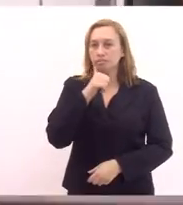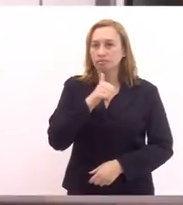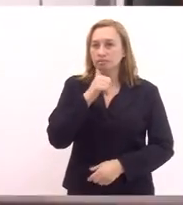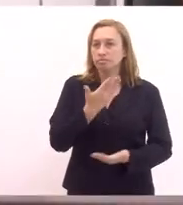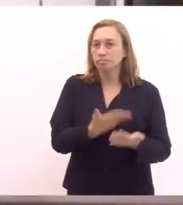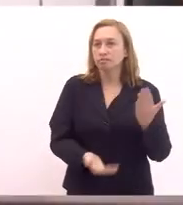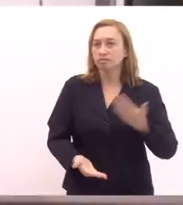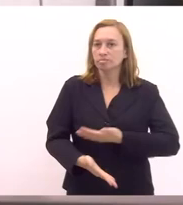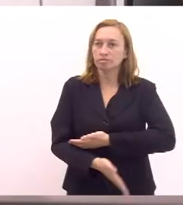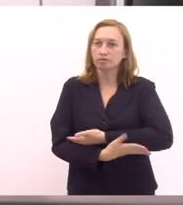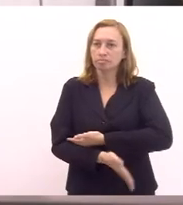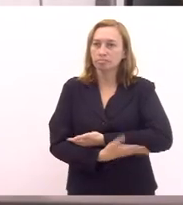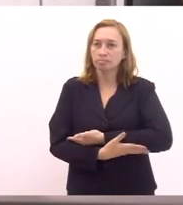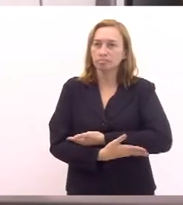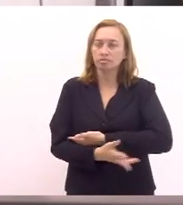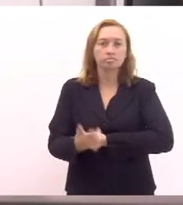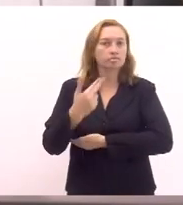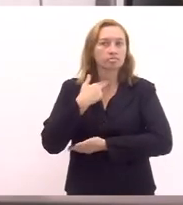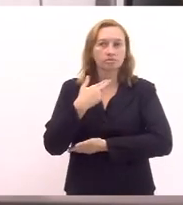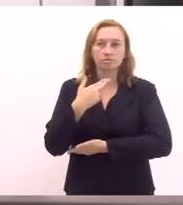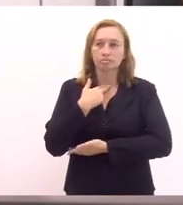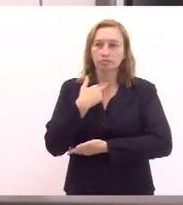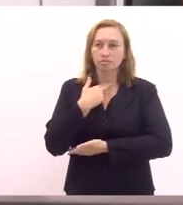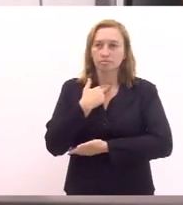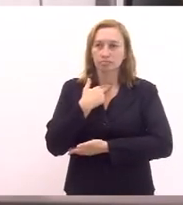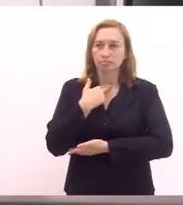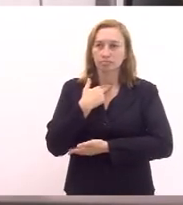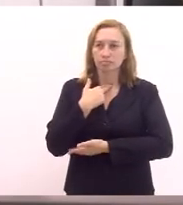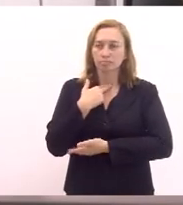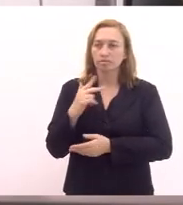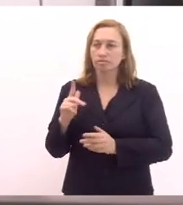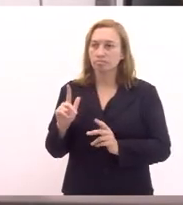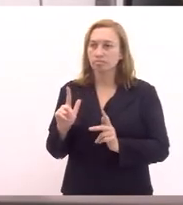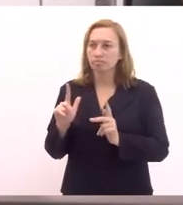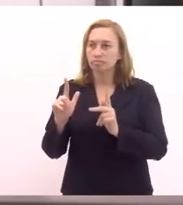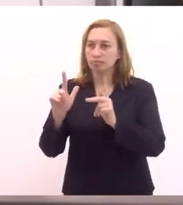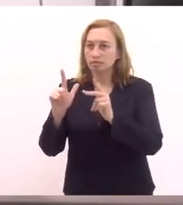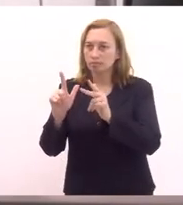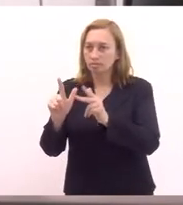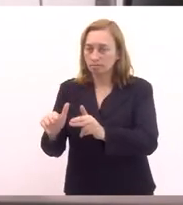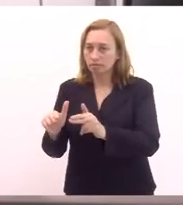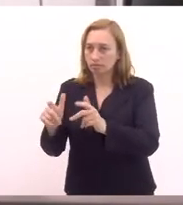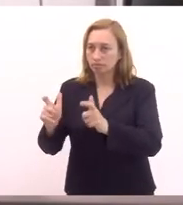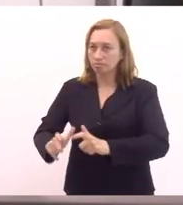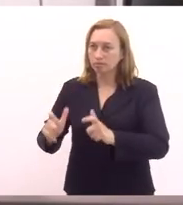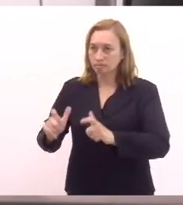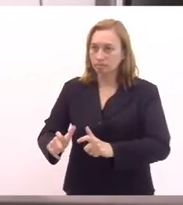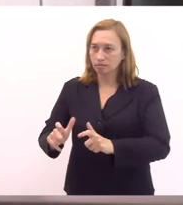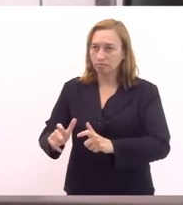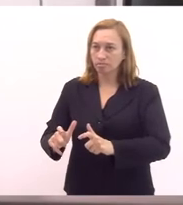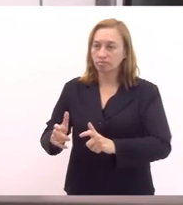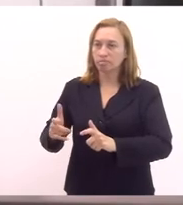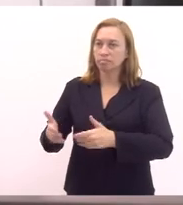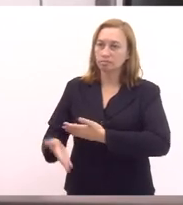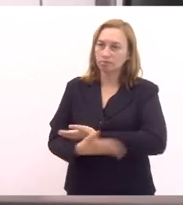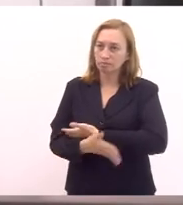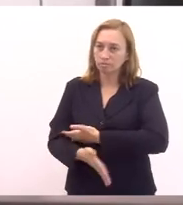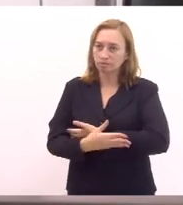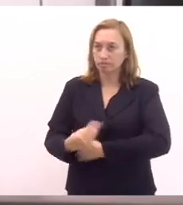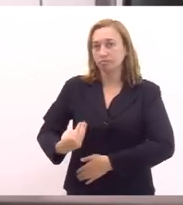mulheres que perderam seus bebês não devem ficar nas mesmas enfermarias e alojamentos com mulheres que tiveram seus bebês